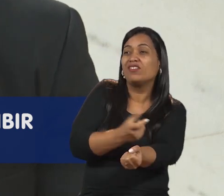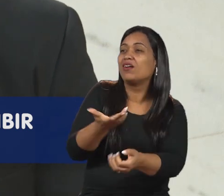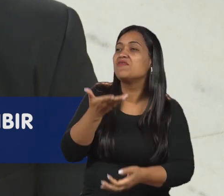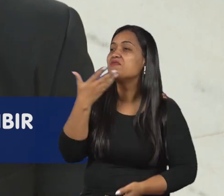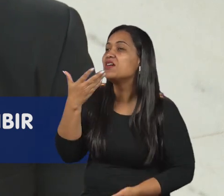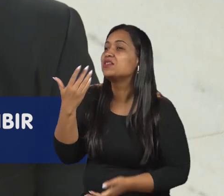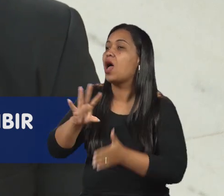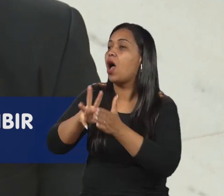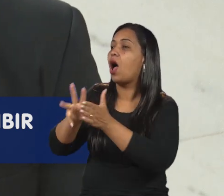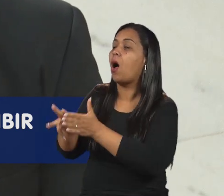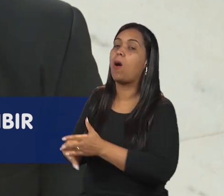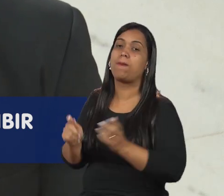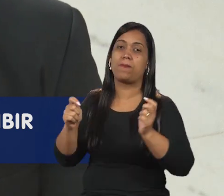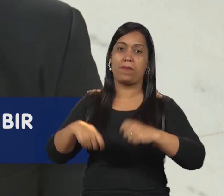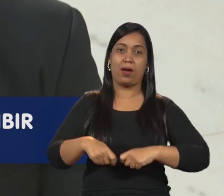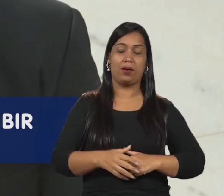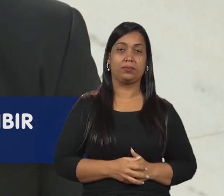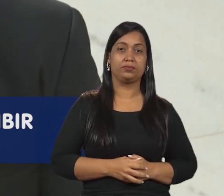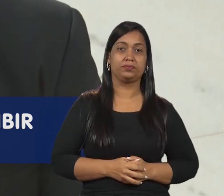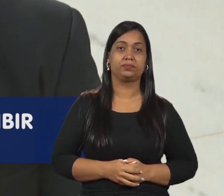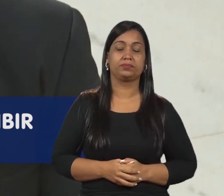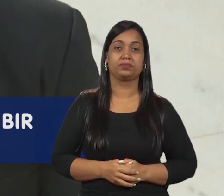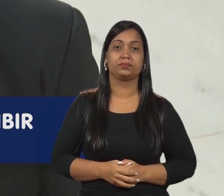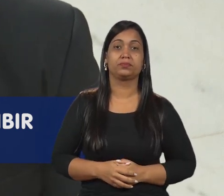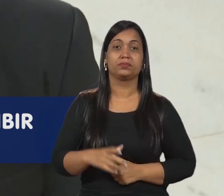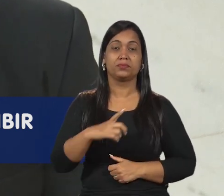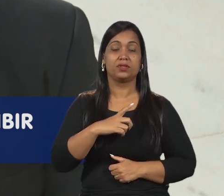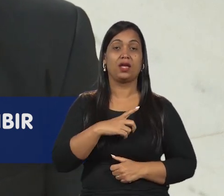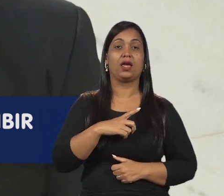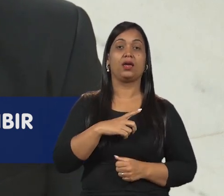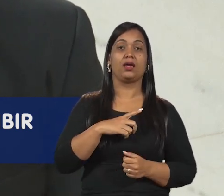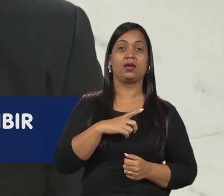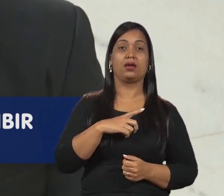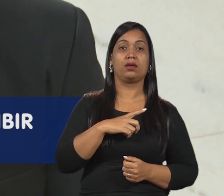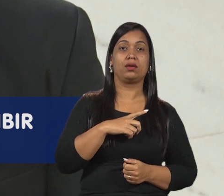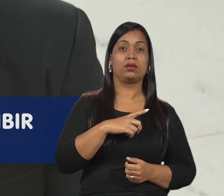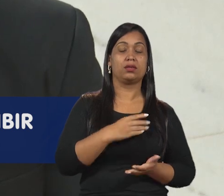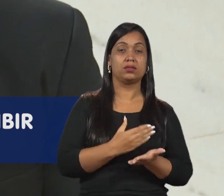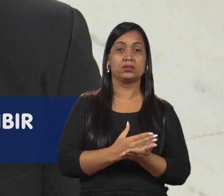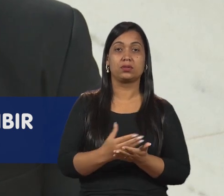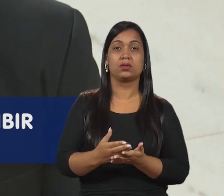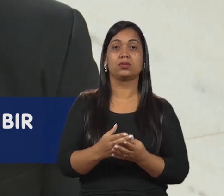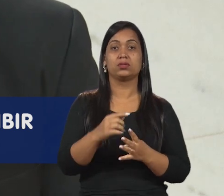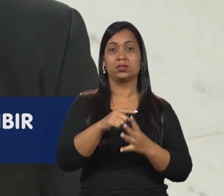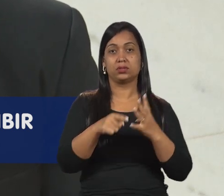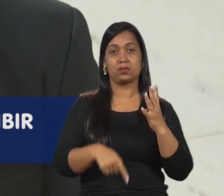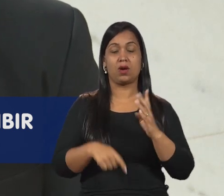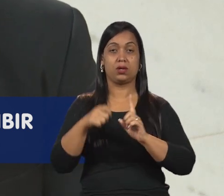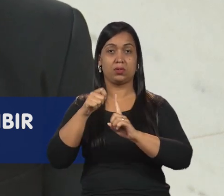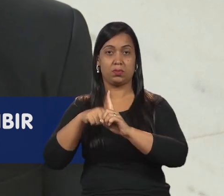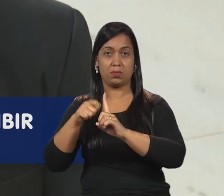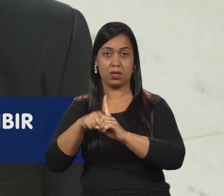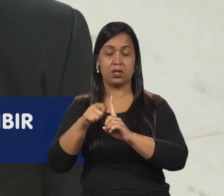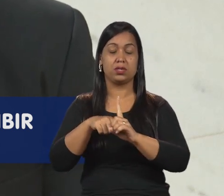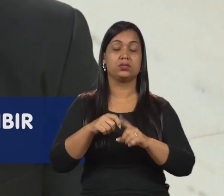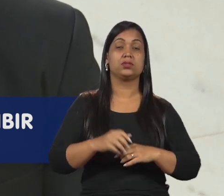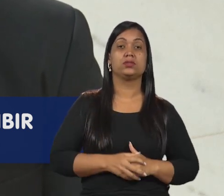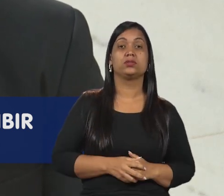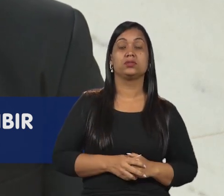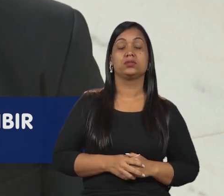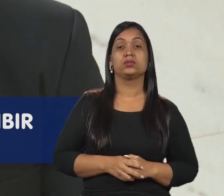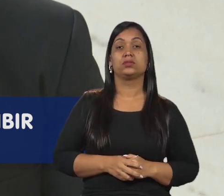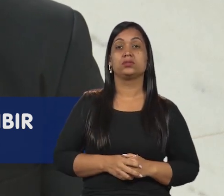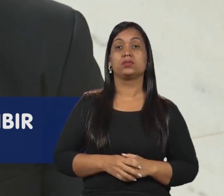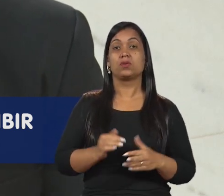facilidade em cometer o furto. A gente tem aí, nesse primeiro quadrimestre, aí, ocorrências em